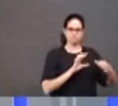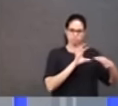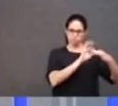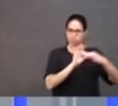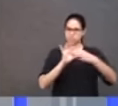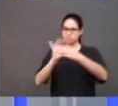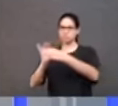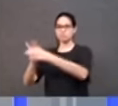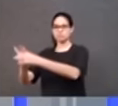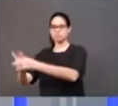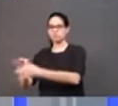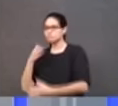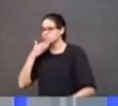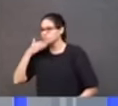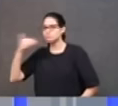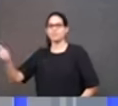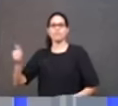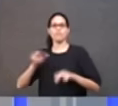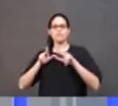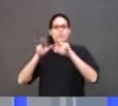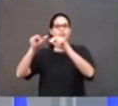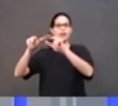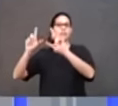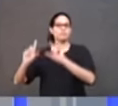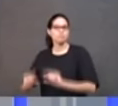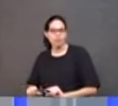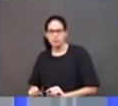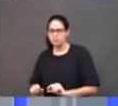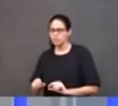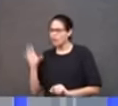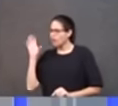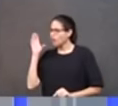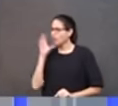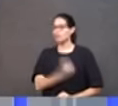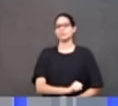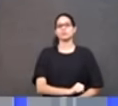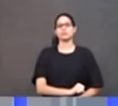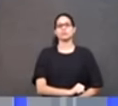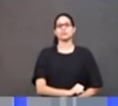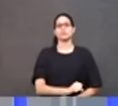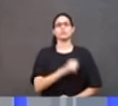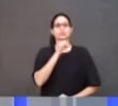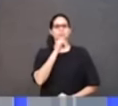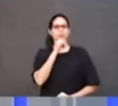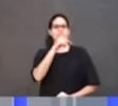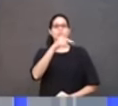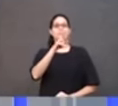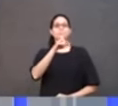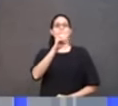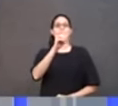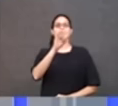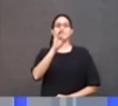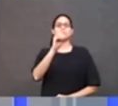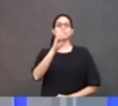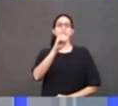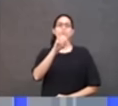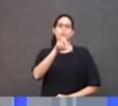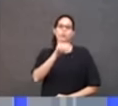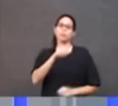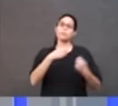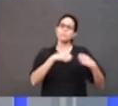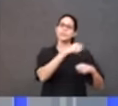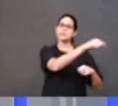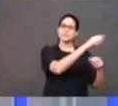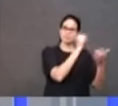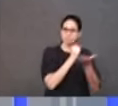aumentar a eficiência. Por exemplo, para a entrada de um protocolo, uma pessoa tem de vir de Patos em Uberlândia para entrar no protocolo. Ao passo